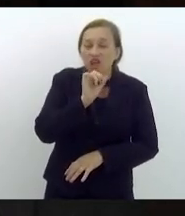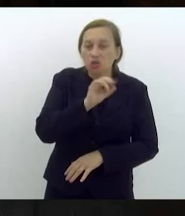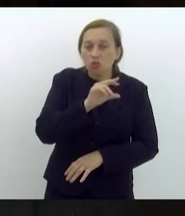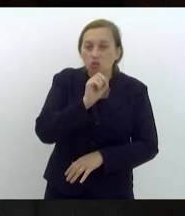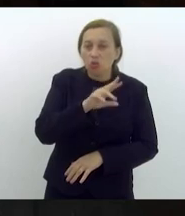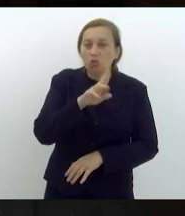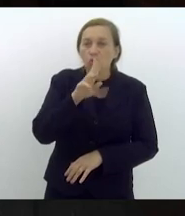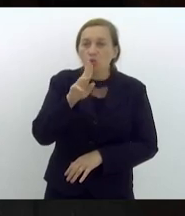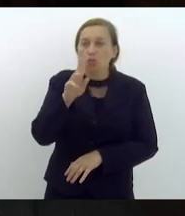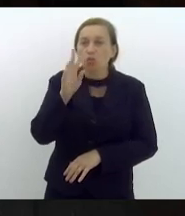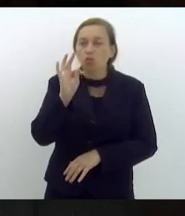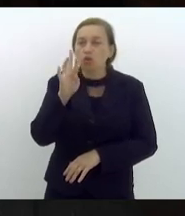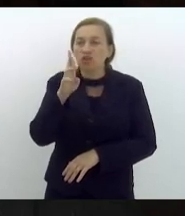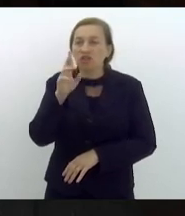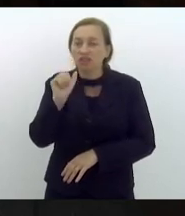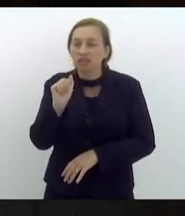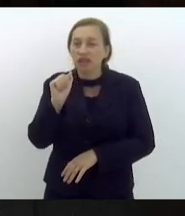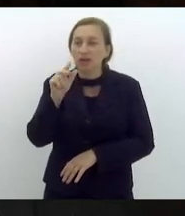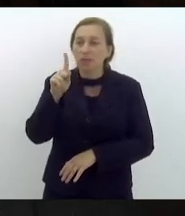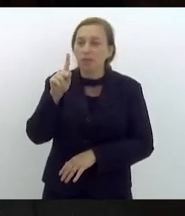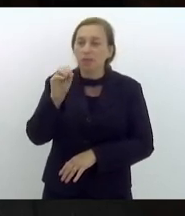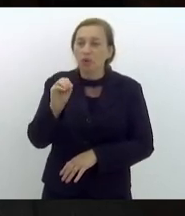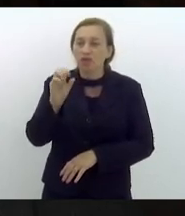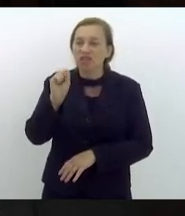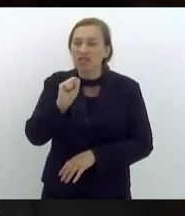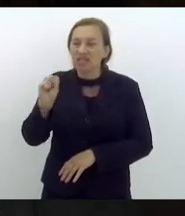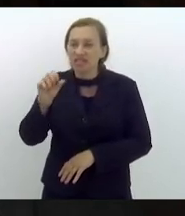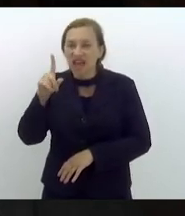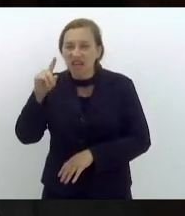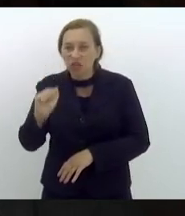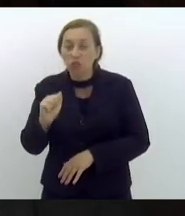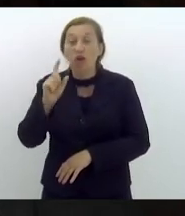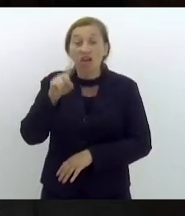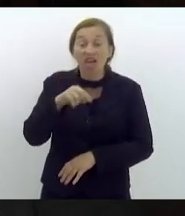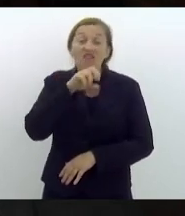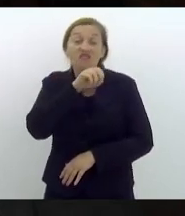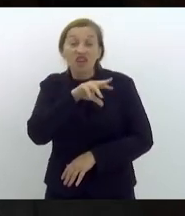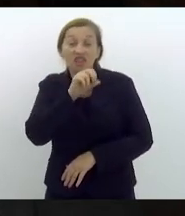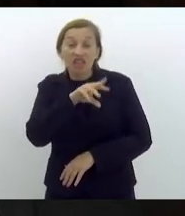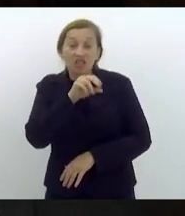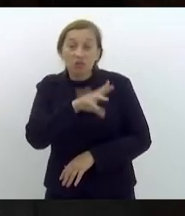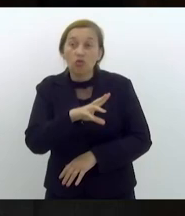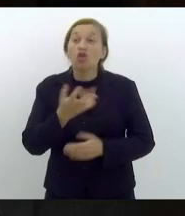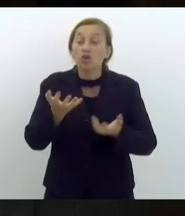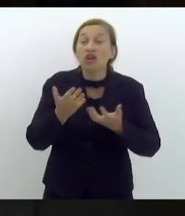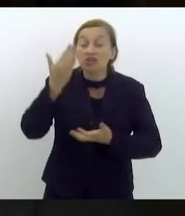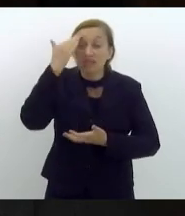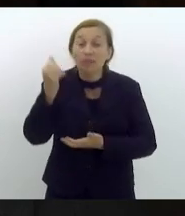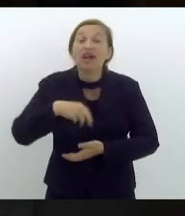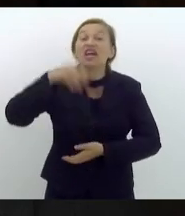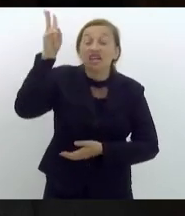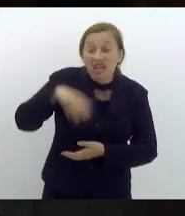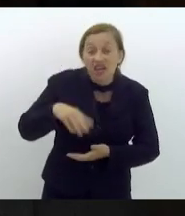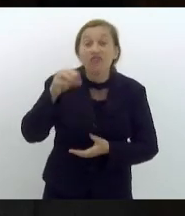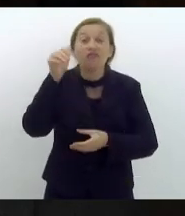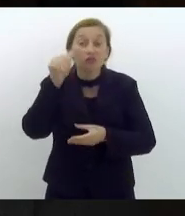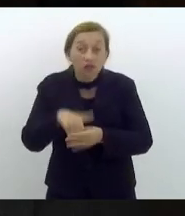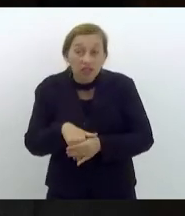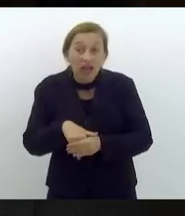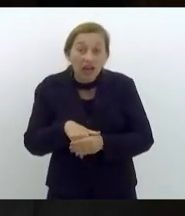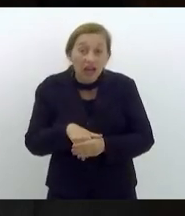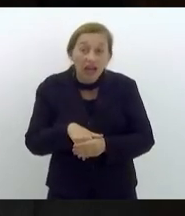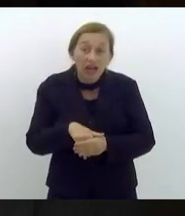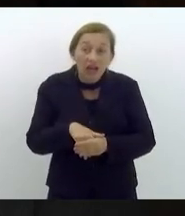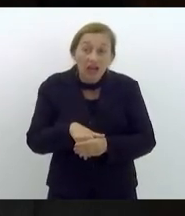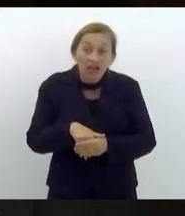veneno Ultra processado é veneno Eu quero saber quem vai votar a favor